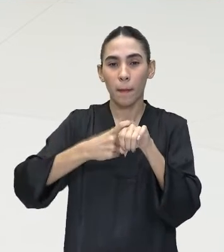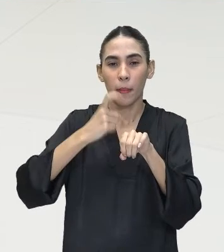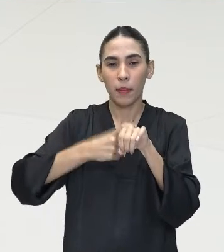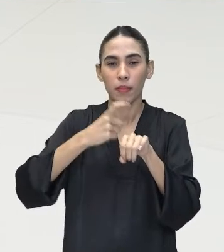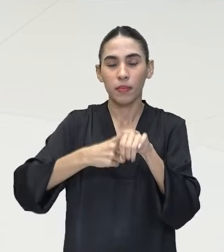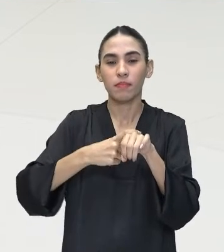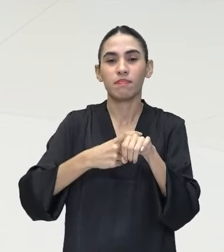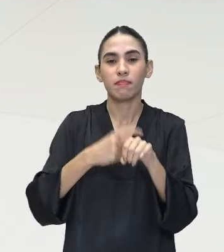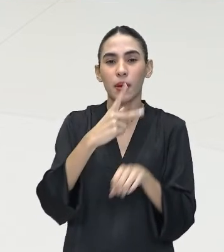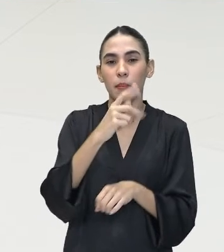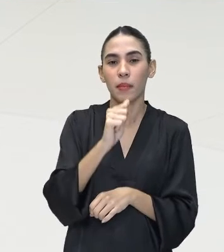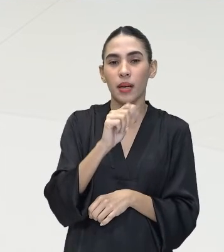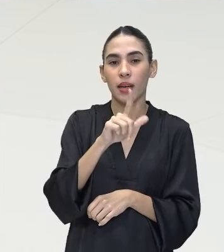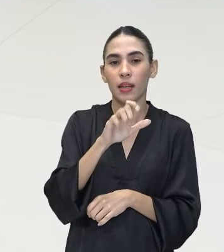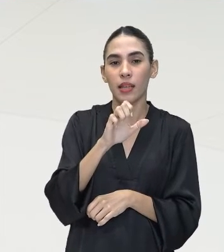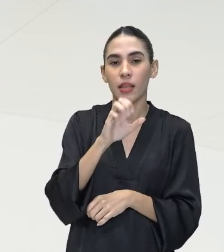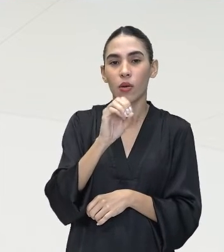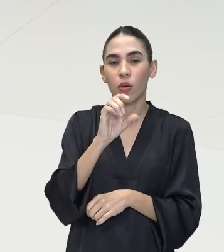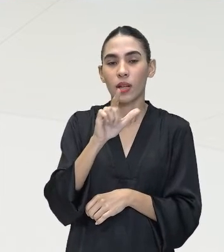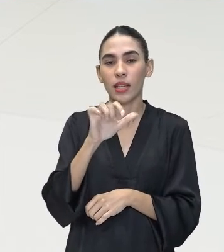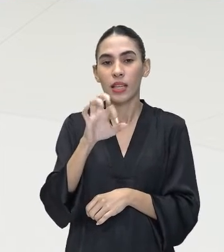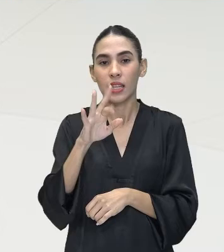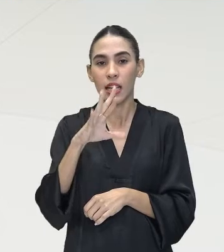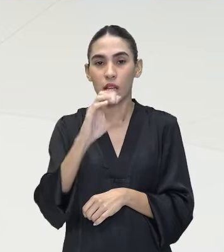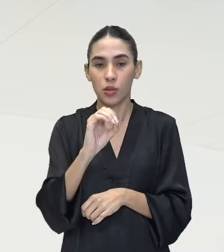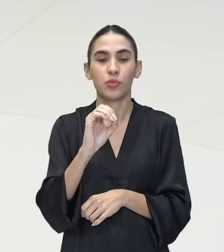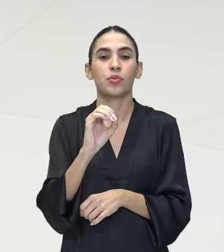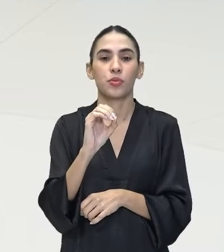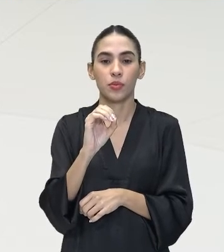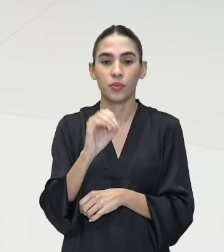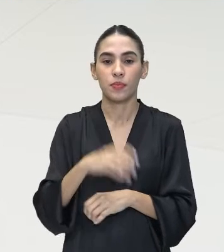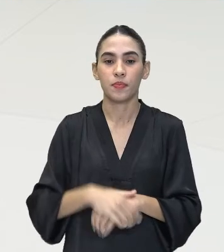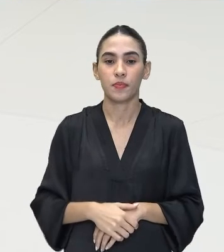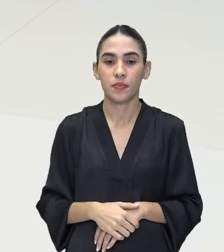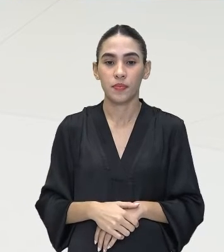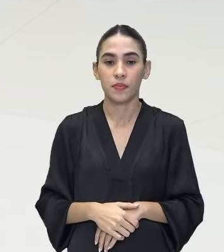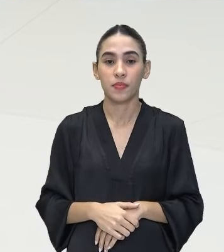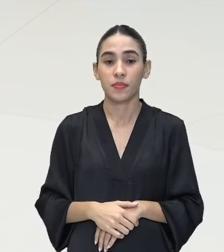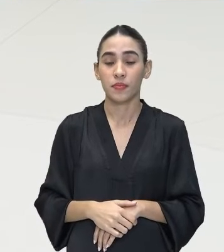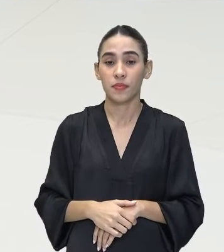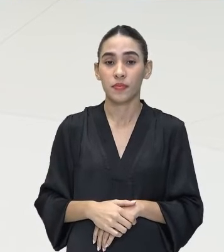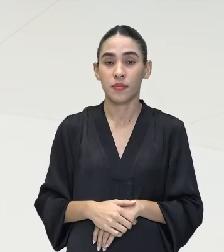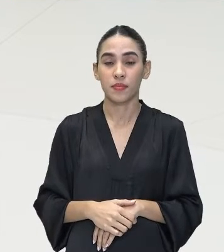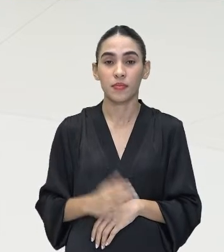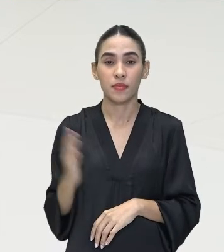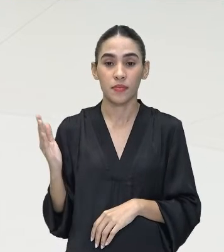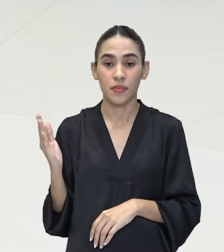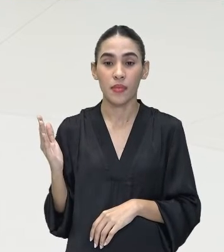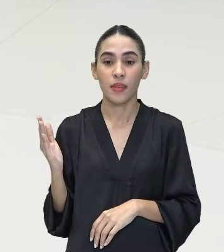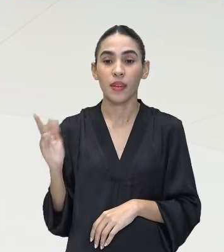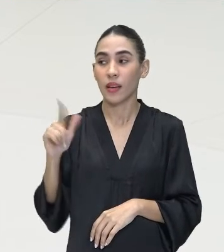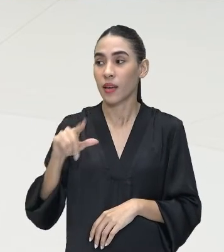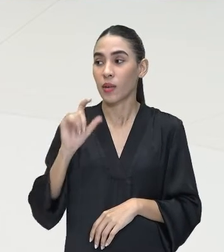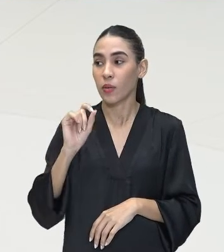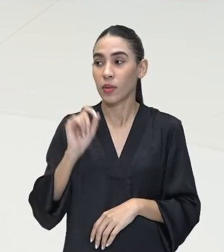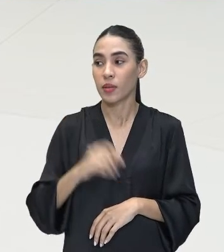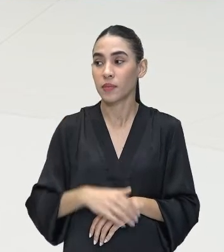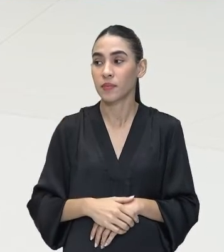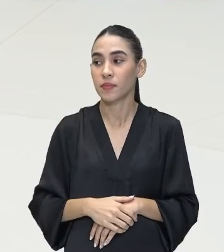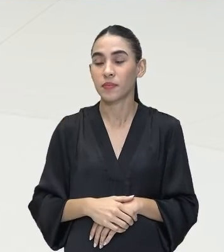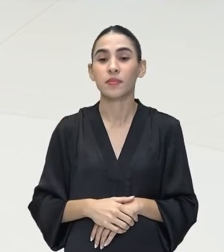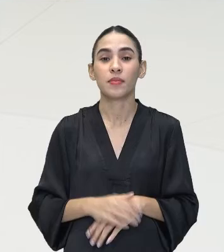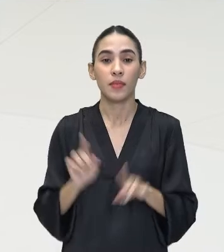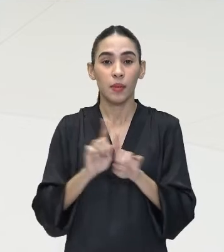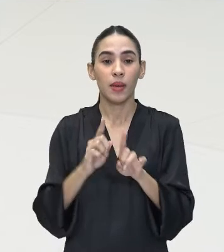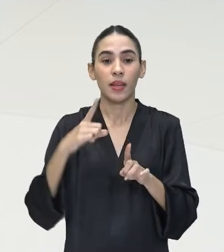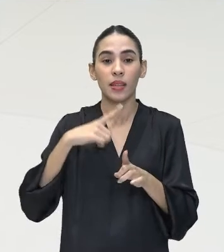da pré-história, que é a Vênus de Willendorf, que ela era um amuleto. Ela tem